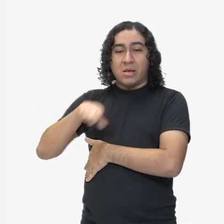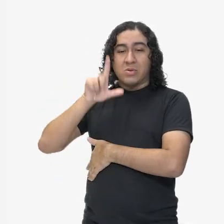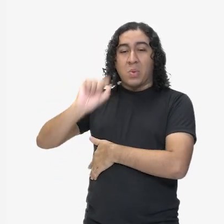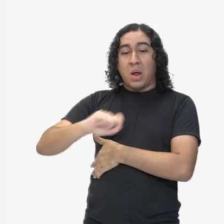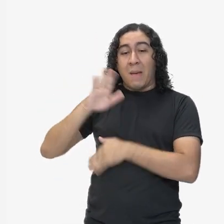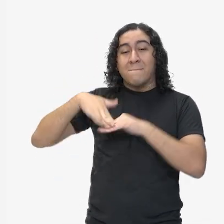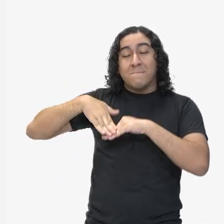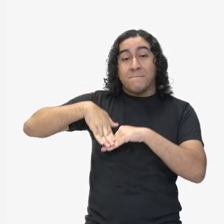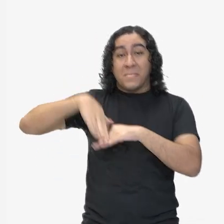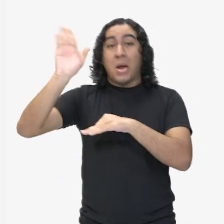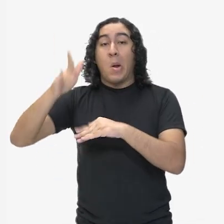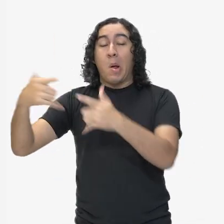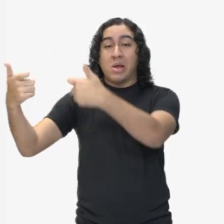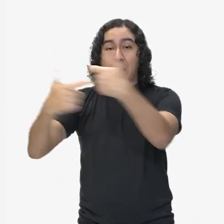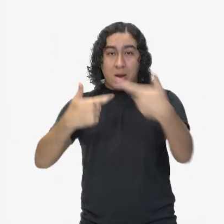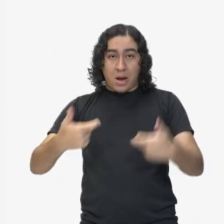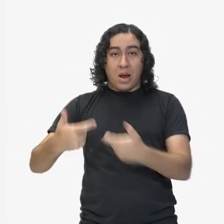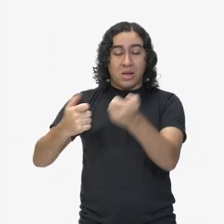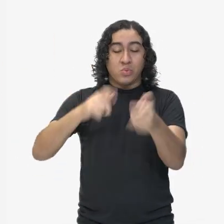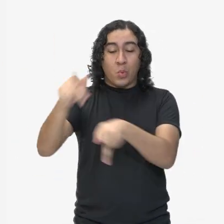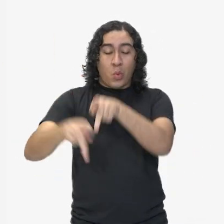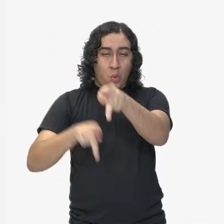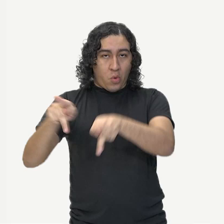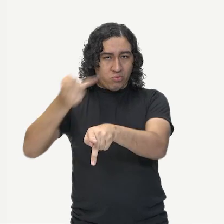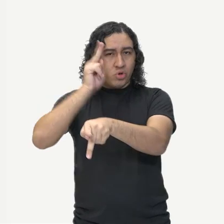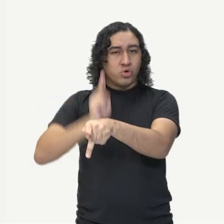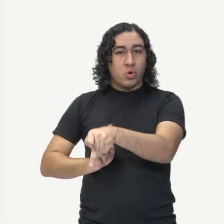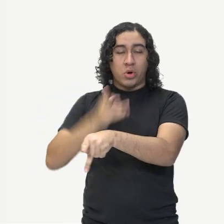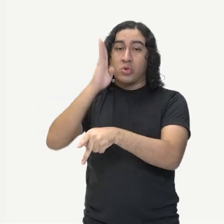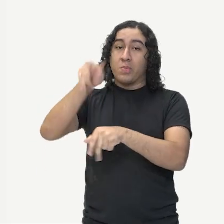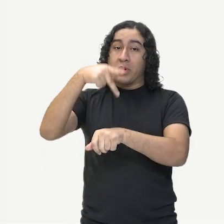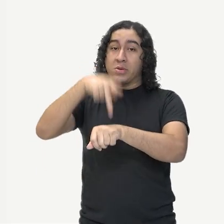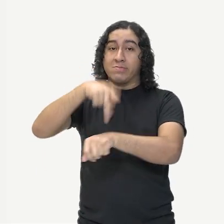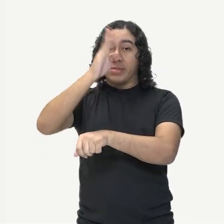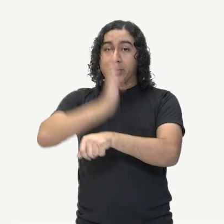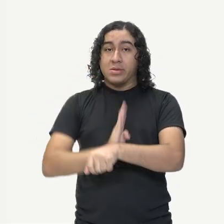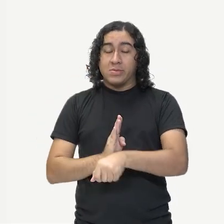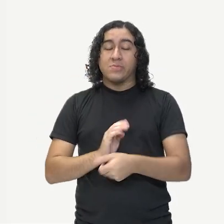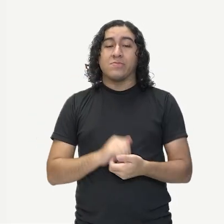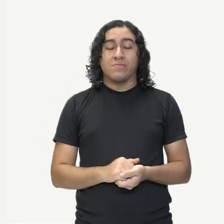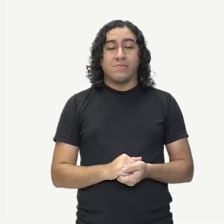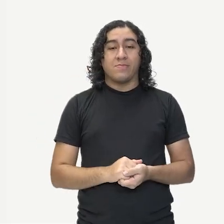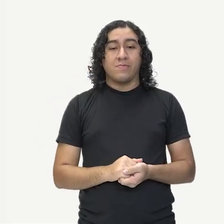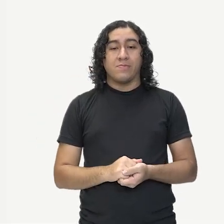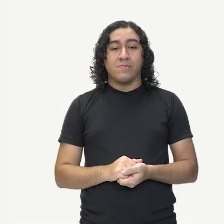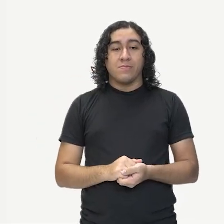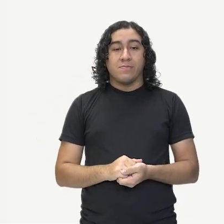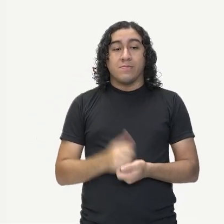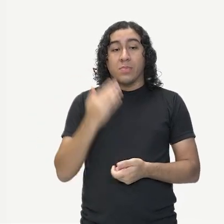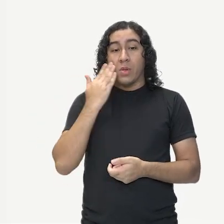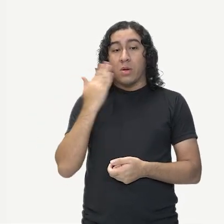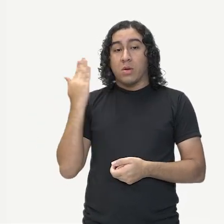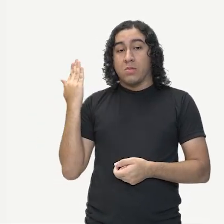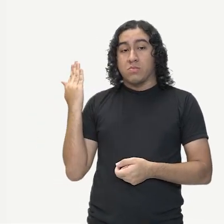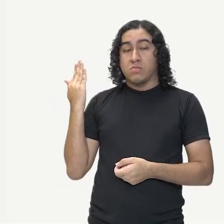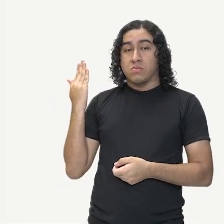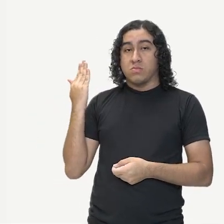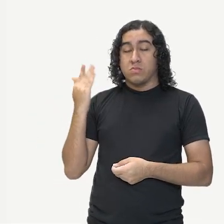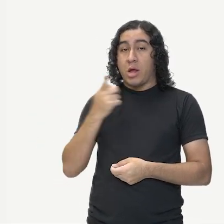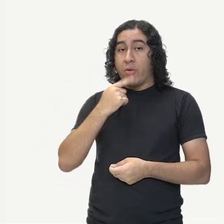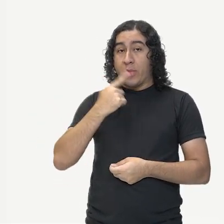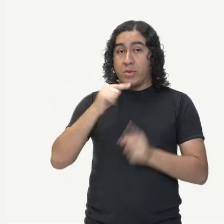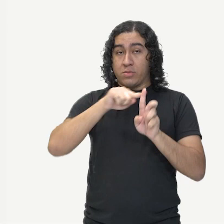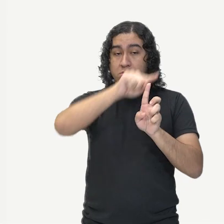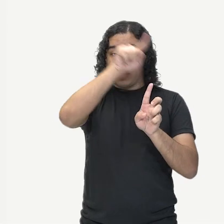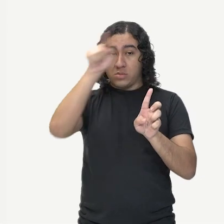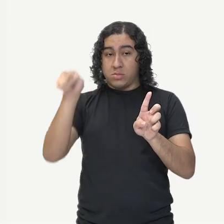historiadores a maior guerra civil da história do Brasil. Então está aqui, Canudos, está localizado nessa região aqui, no